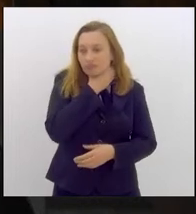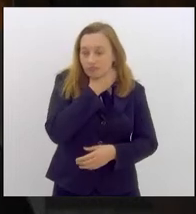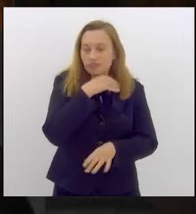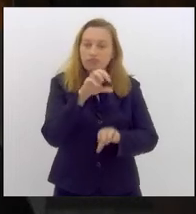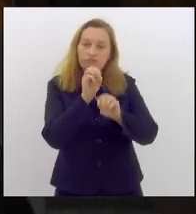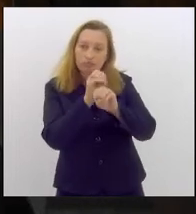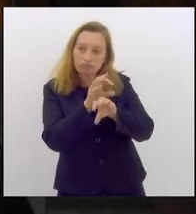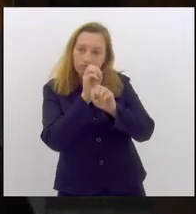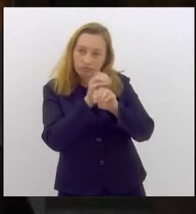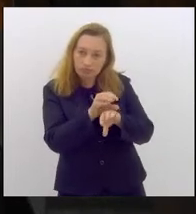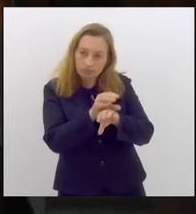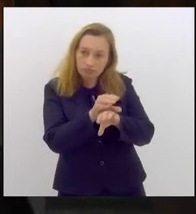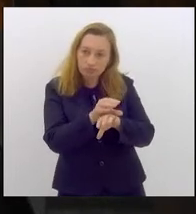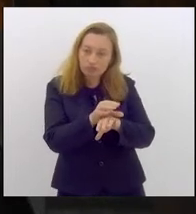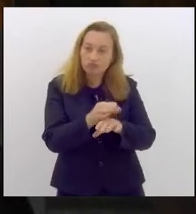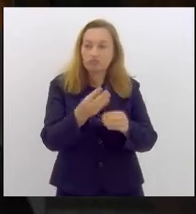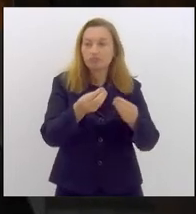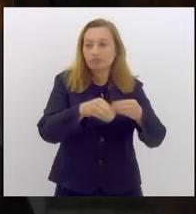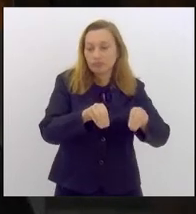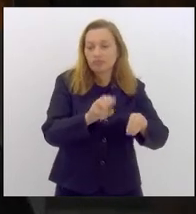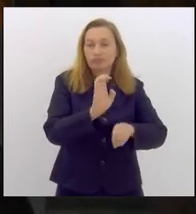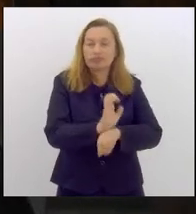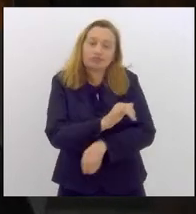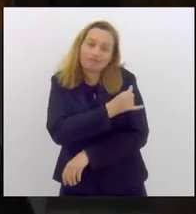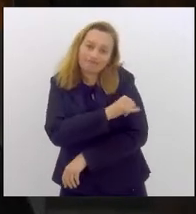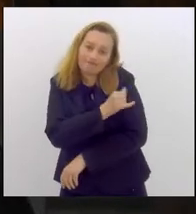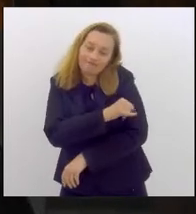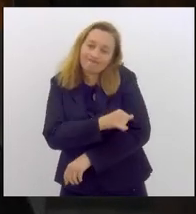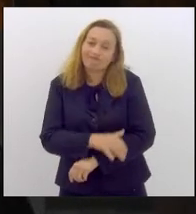educação que afeta o Estado do Rio de Janeiro.